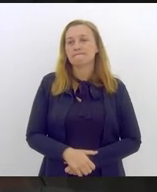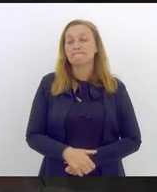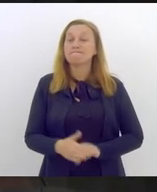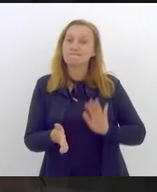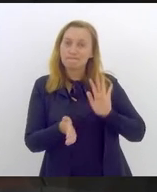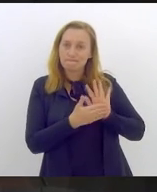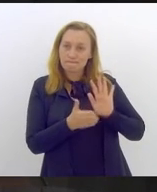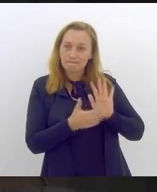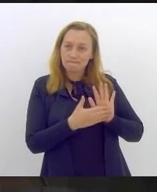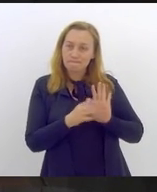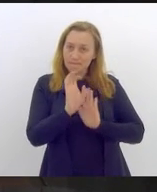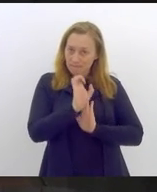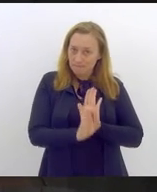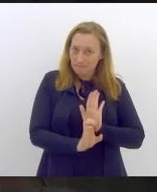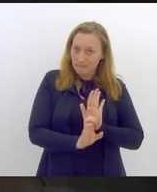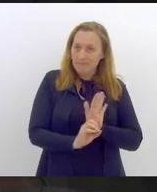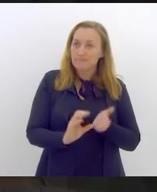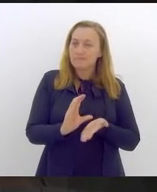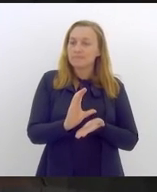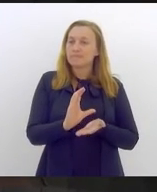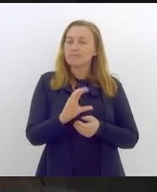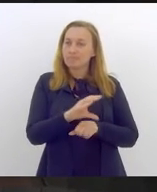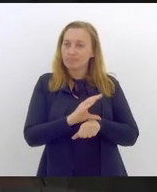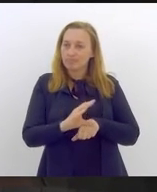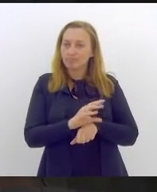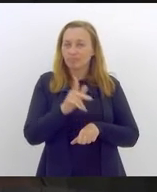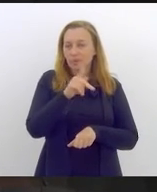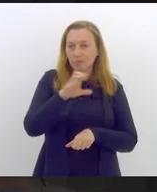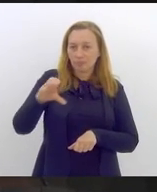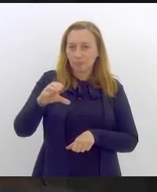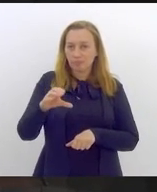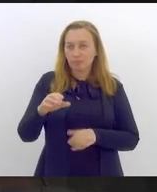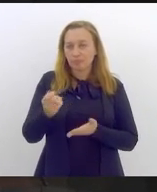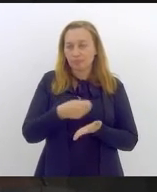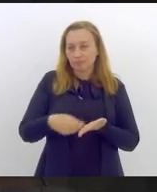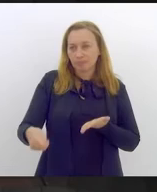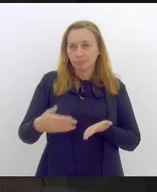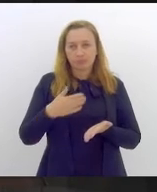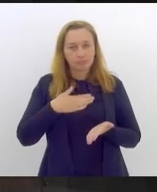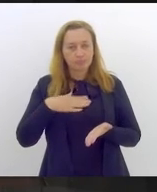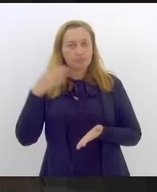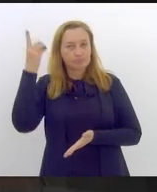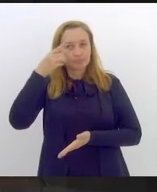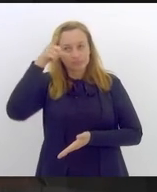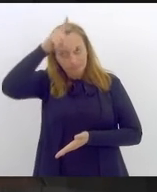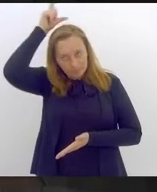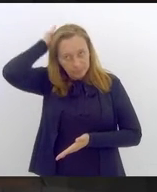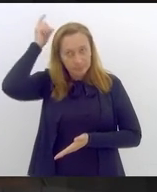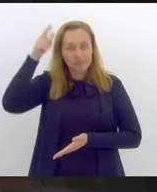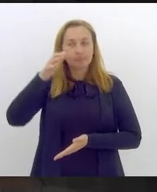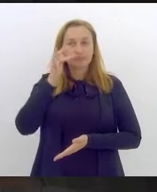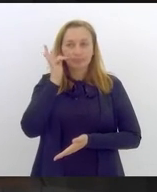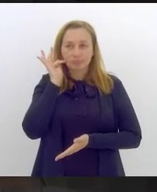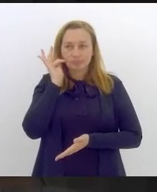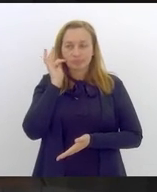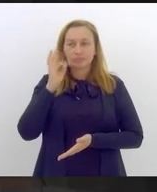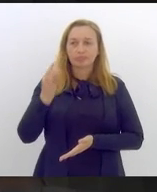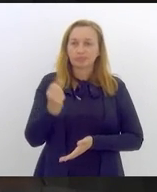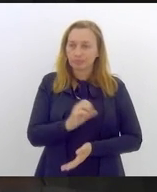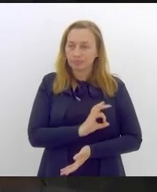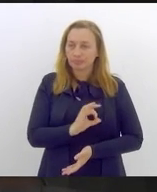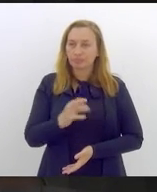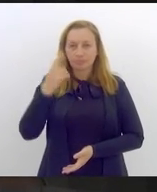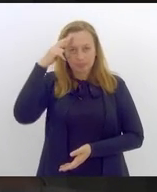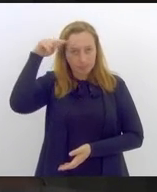uma proposta de emenda constitucional uma PEC assinada por mim pelo Luiz Paulo pelo Flávio pela Mata e pelo